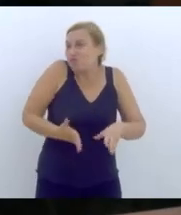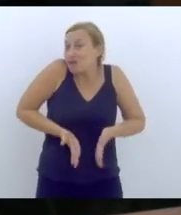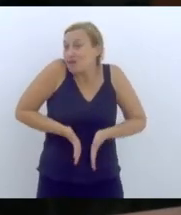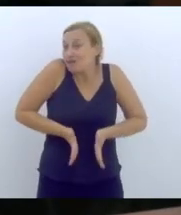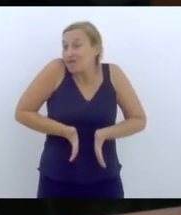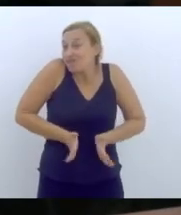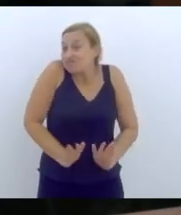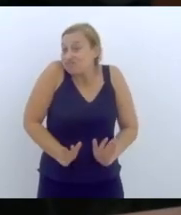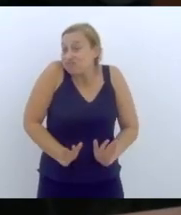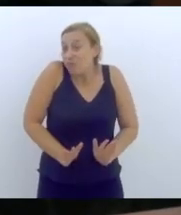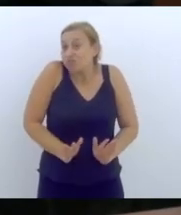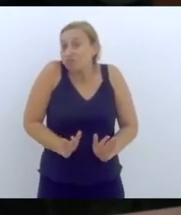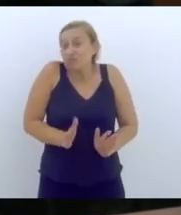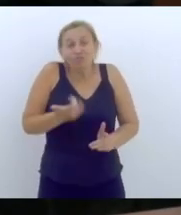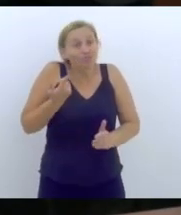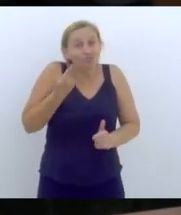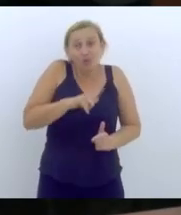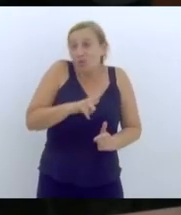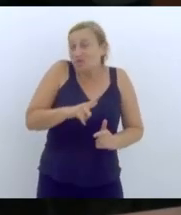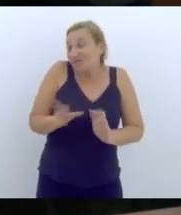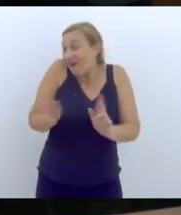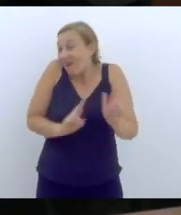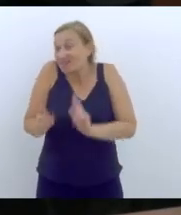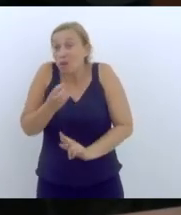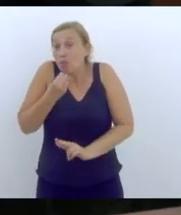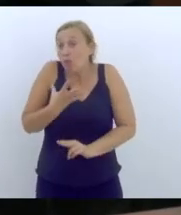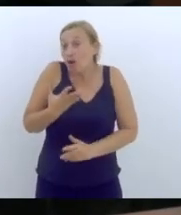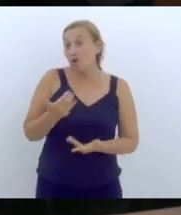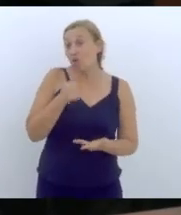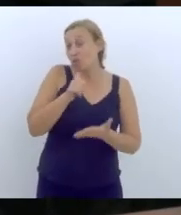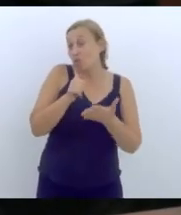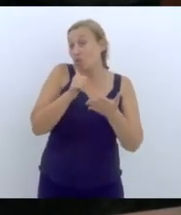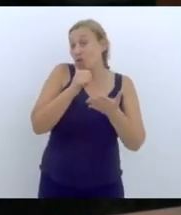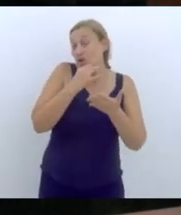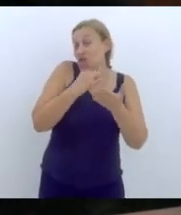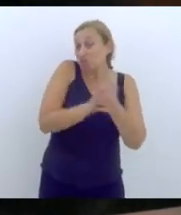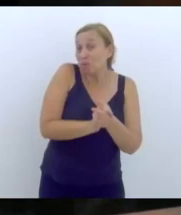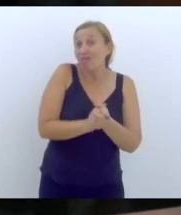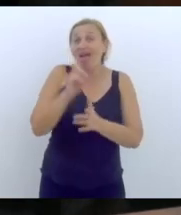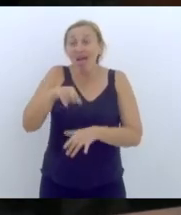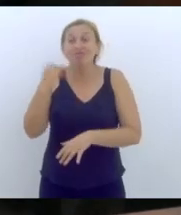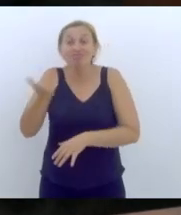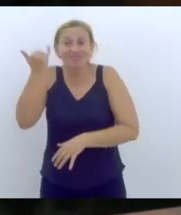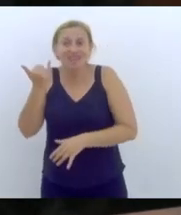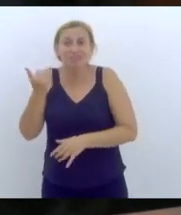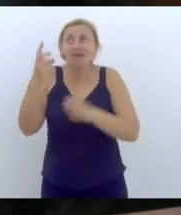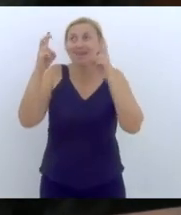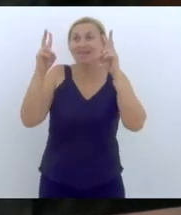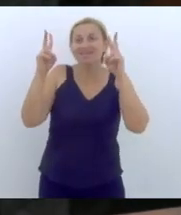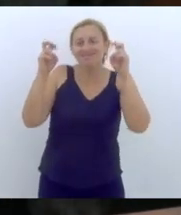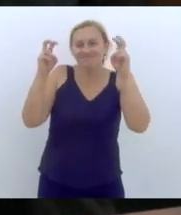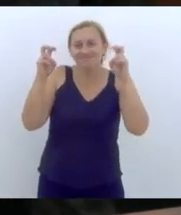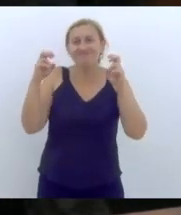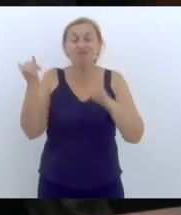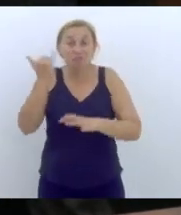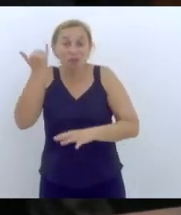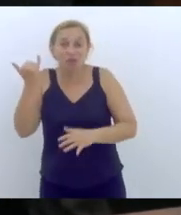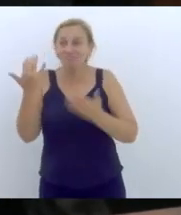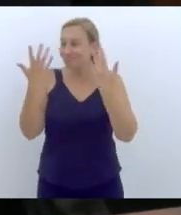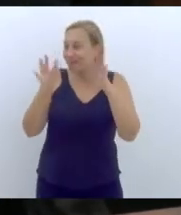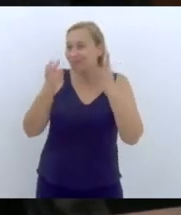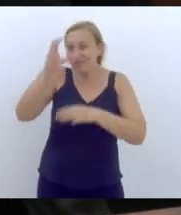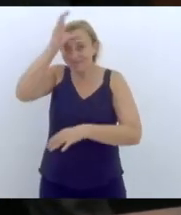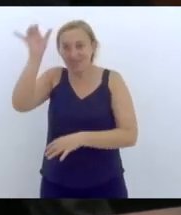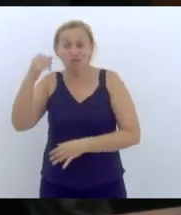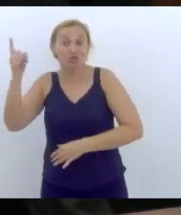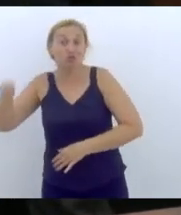não conseguir ter relação com seus maridos. Então, assim, é um tema muito importante, do qual, mais uma vez, parabenizo a Tia Ju.